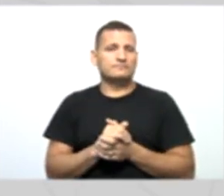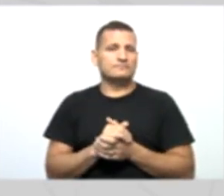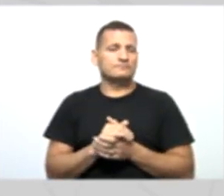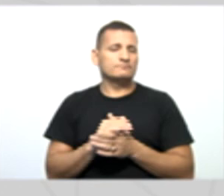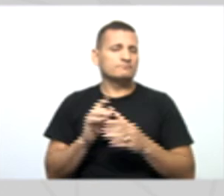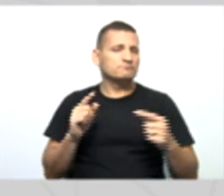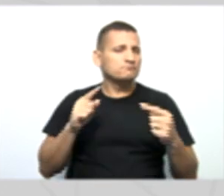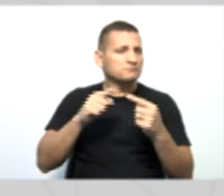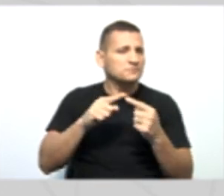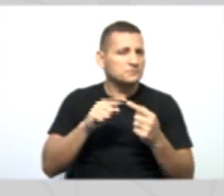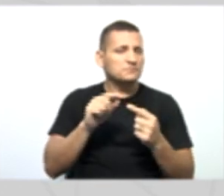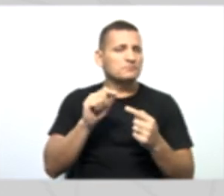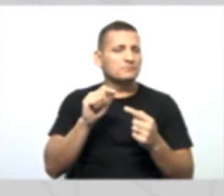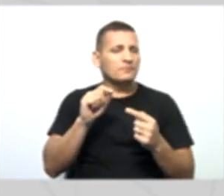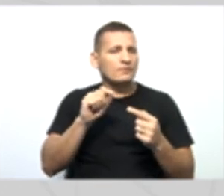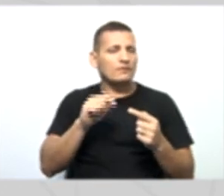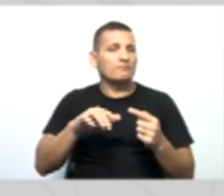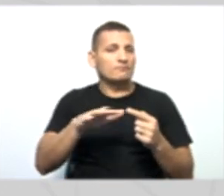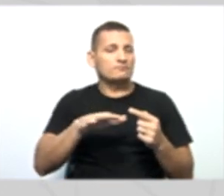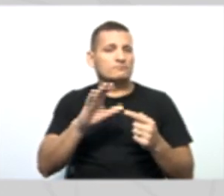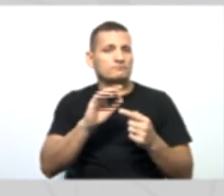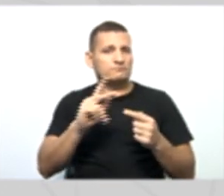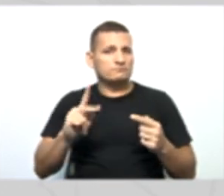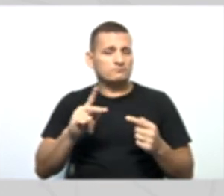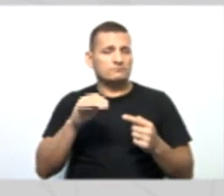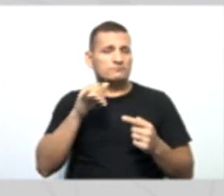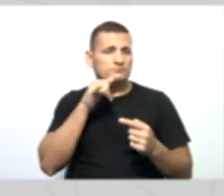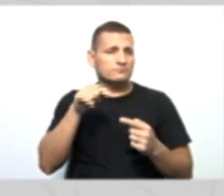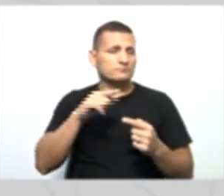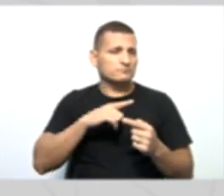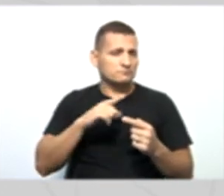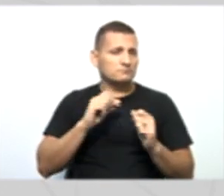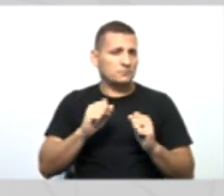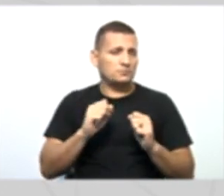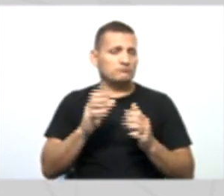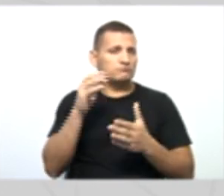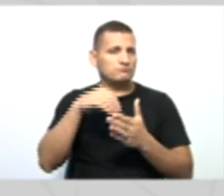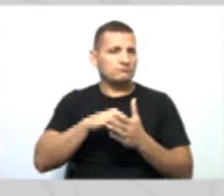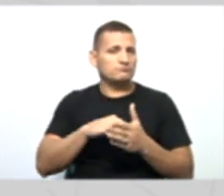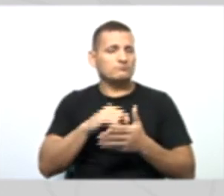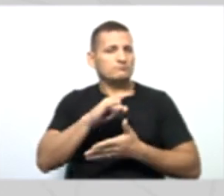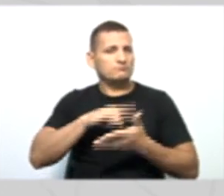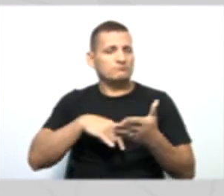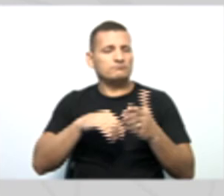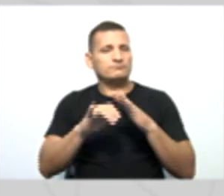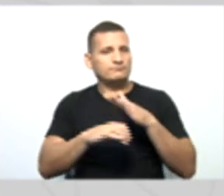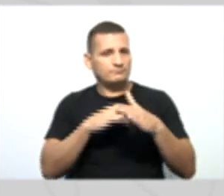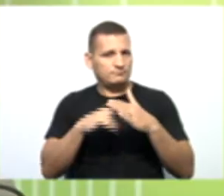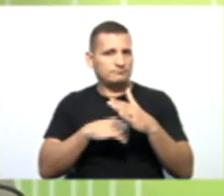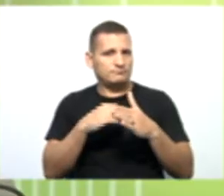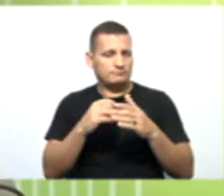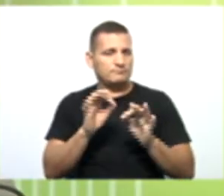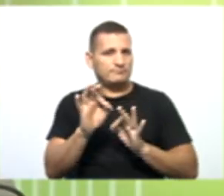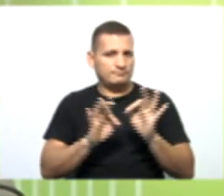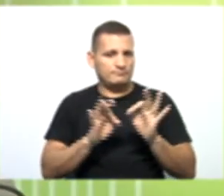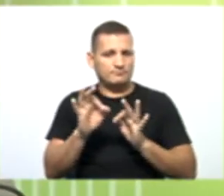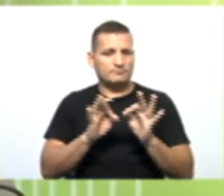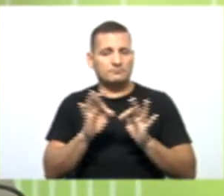envolvido com a atividade da cooperativa? Será que isso pode estar no plano de negócio? Isso pode estar no plano de negócio